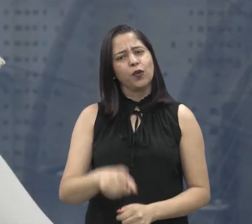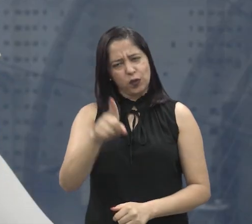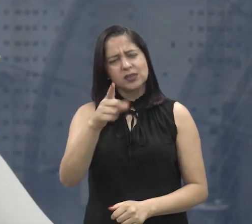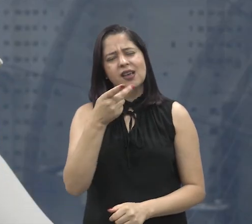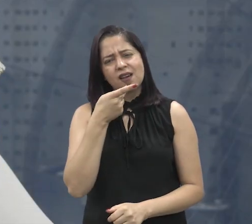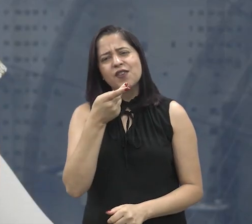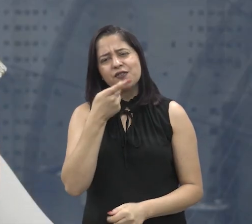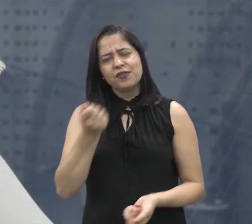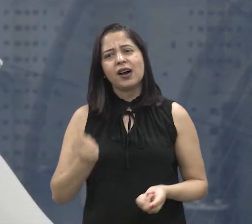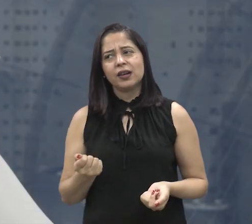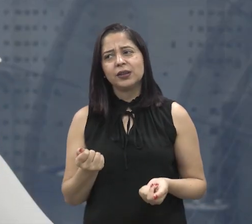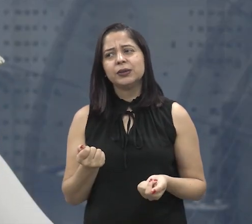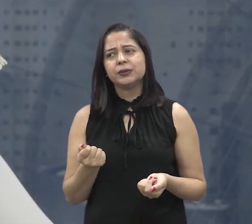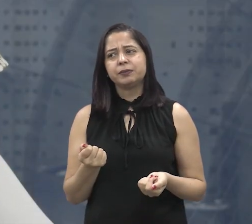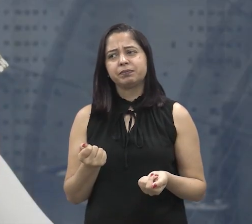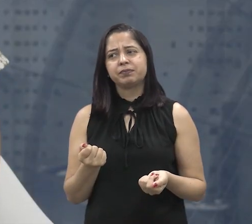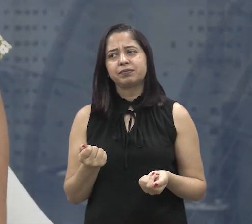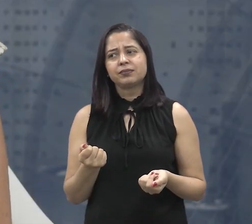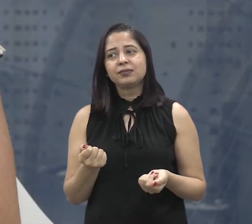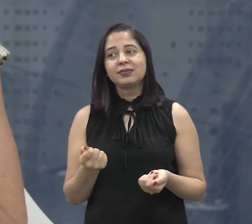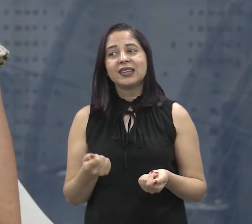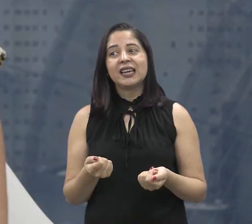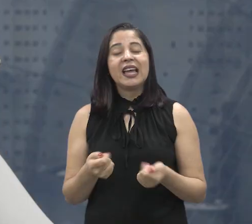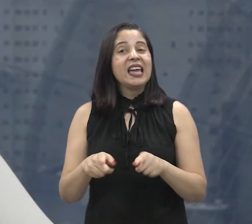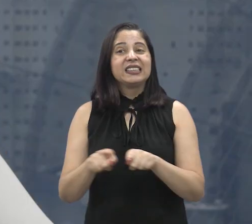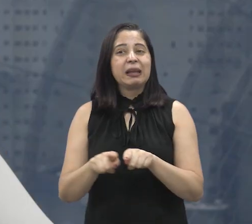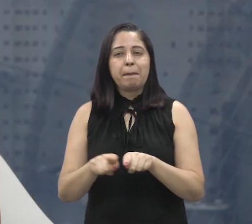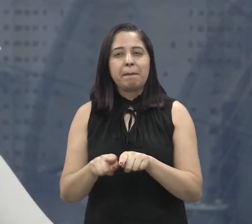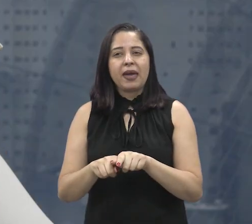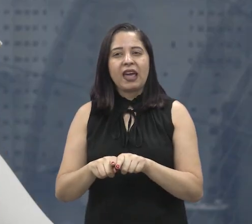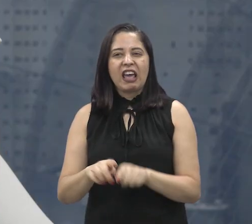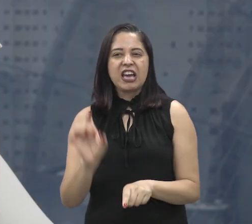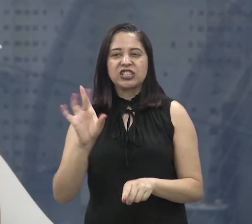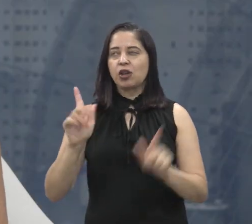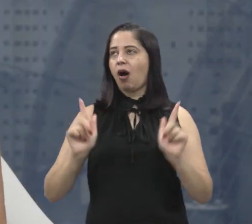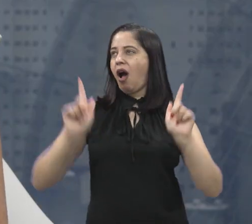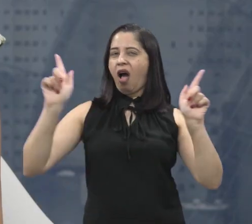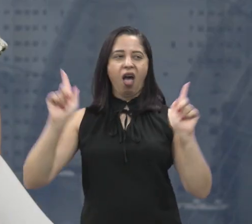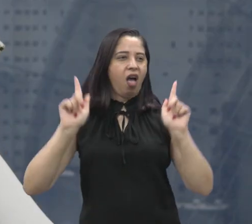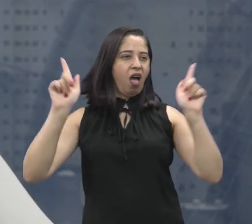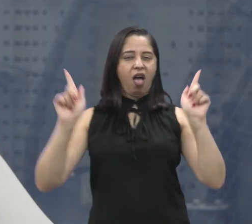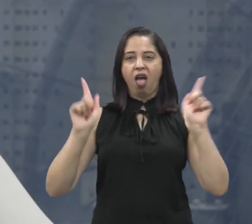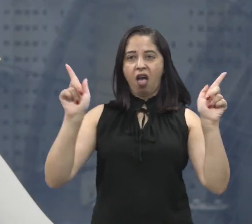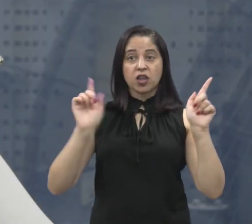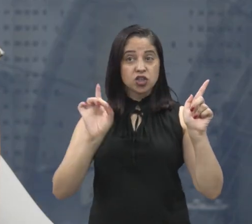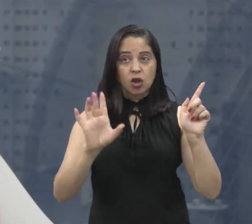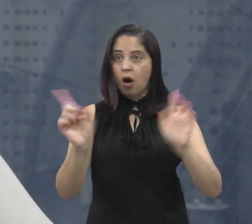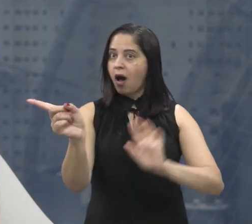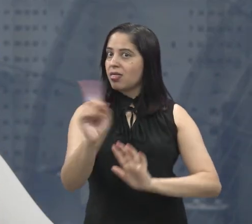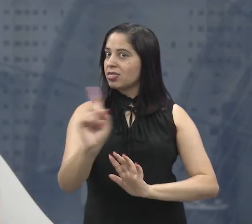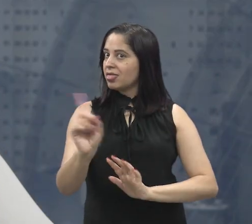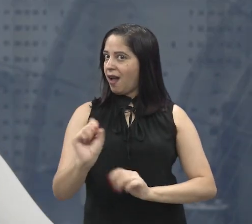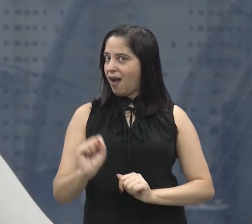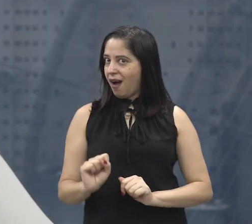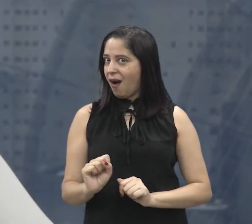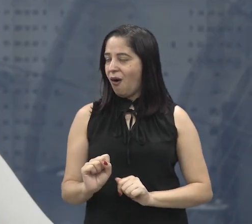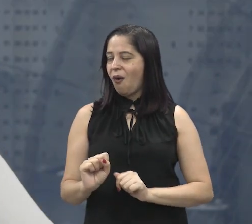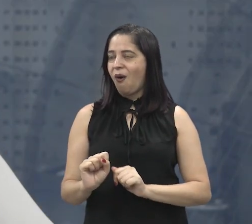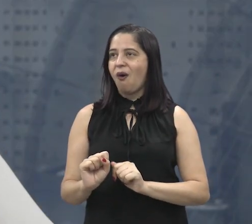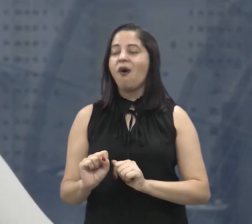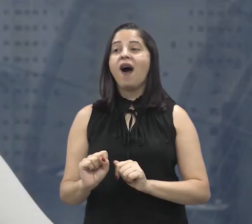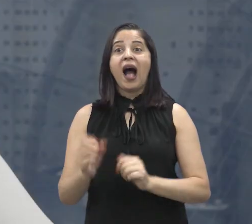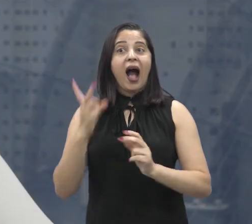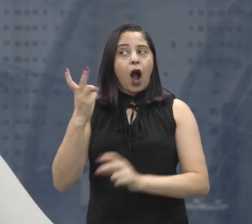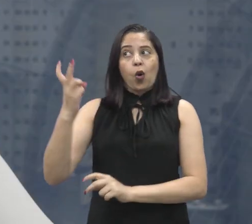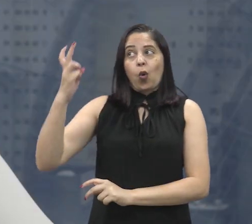observar, sentir, né, vivenciar. E também a culinária, a gastronomia, quanta coisa que a cultura